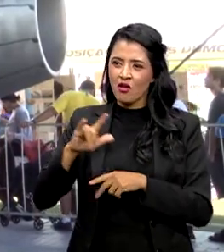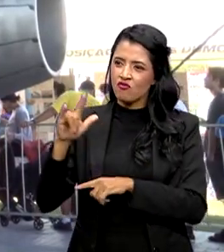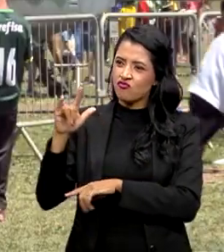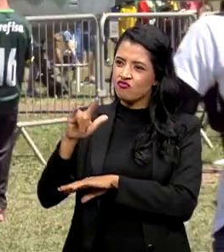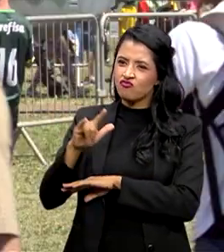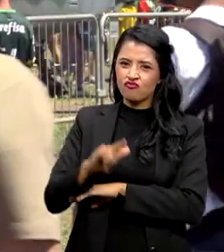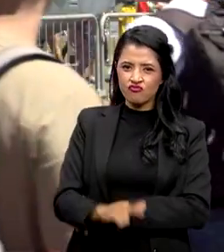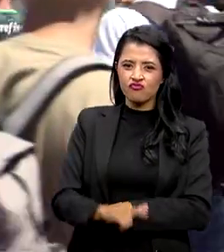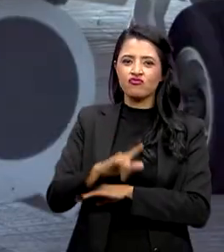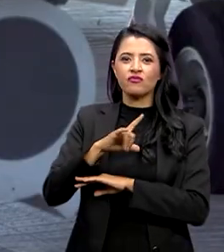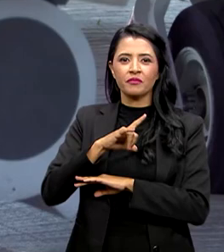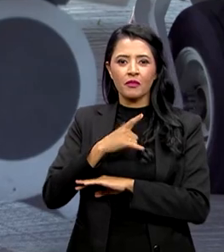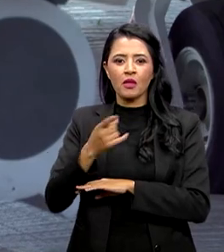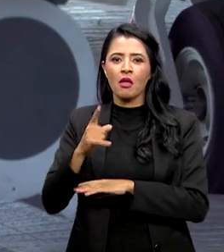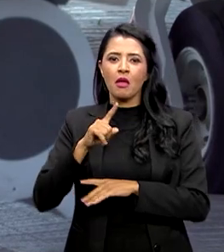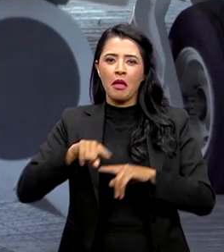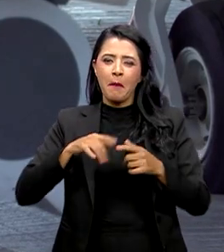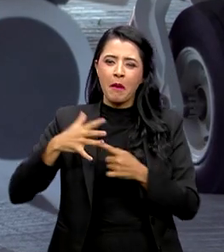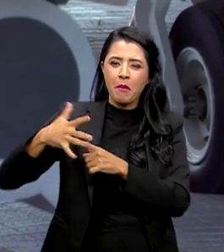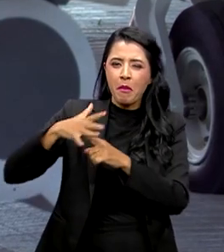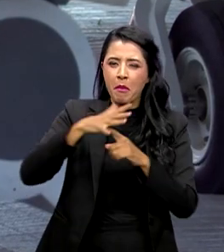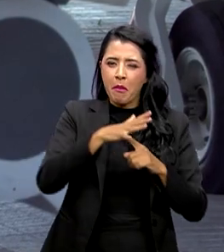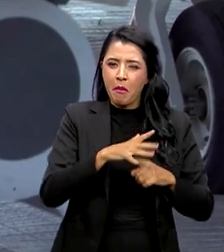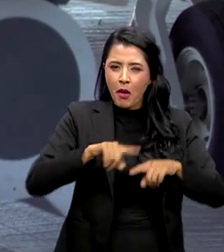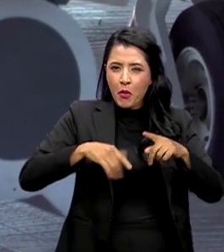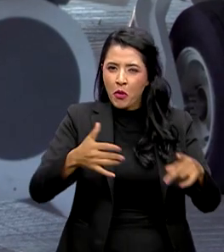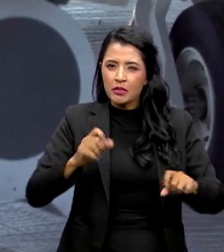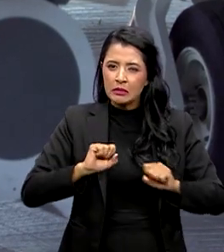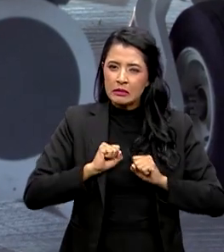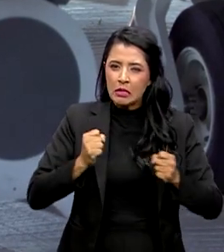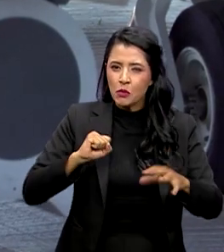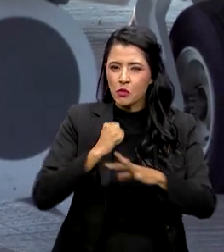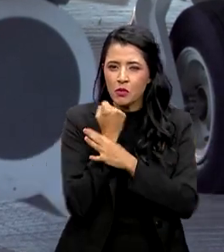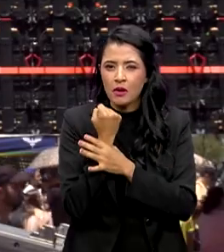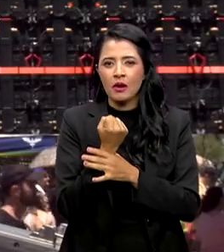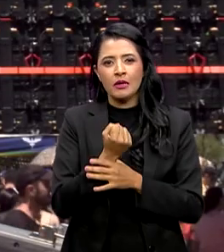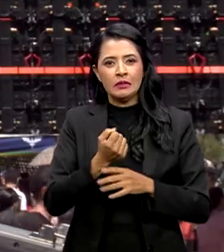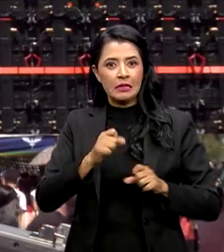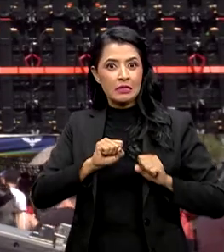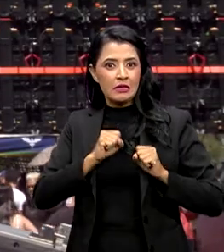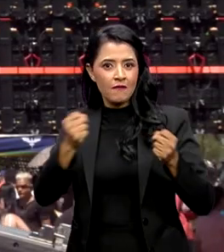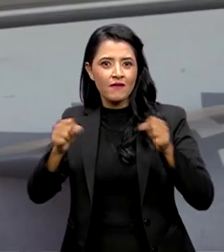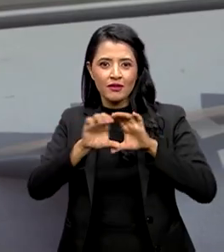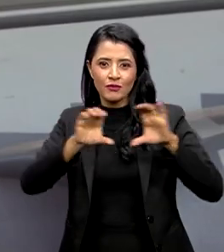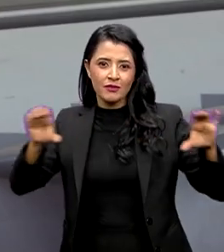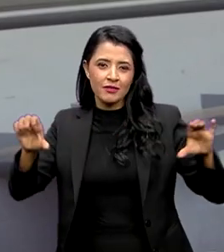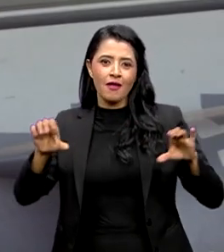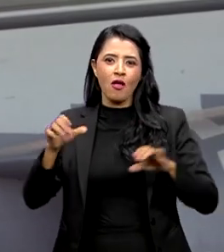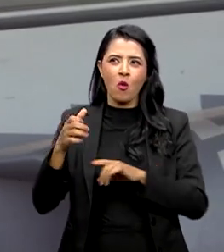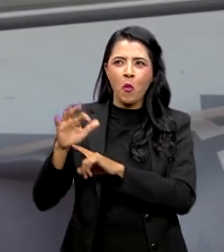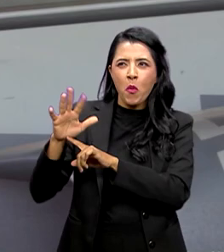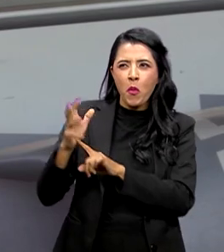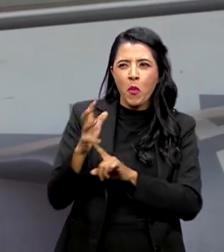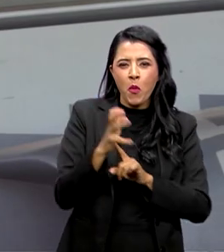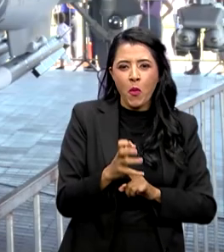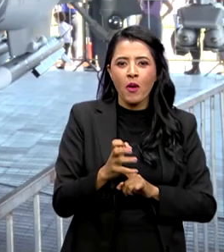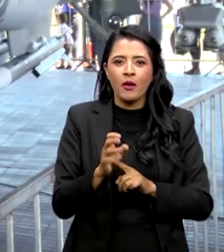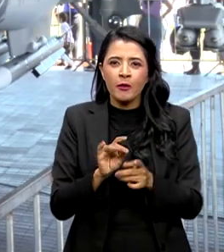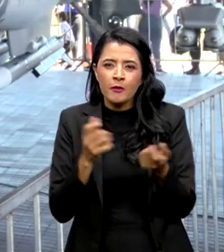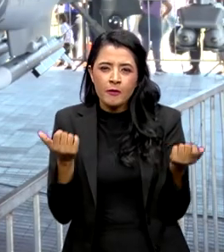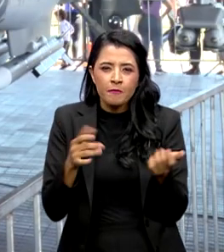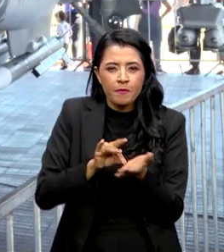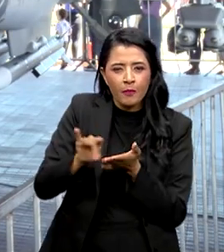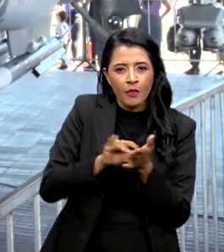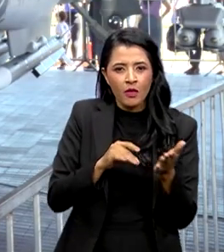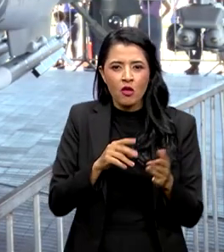aviões, helicópteros, equipamentos de segurança e defesa do espaço aéreo, satélites e simuladores de voo. Mas